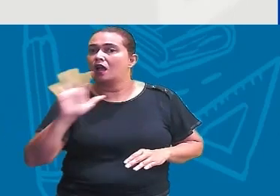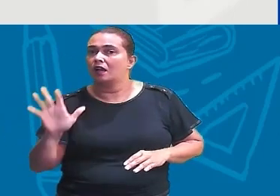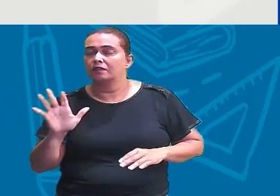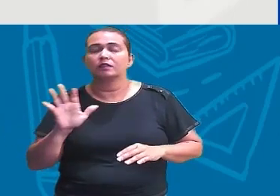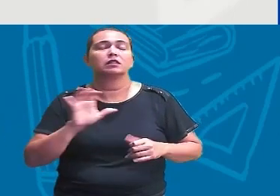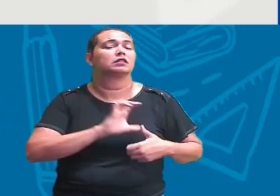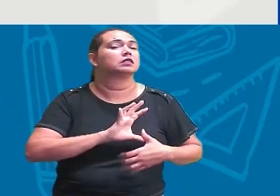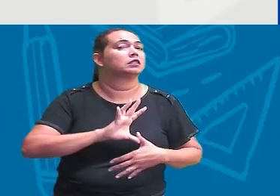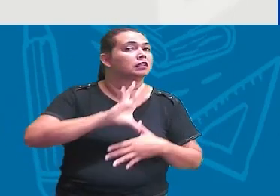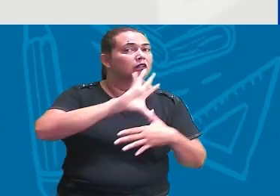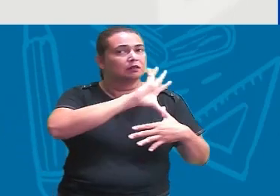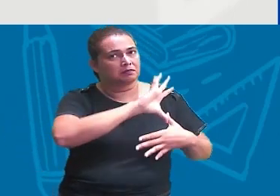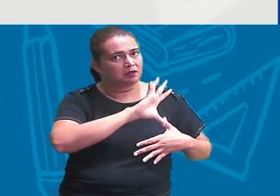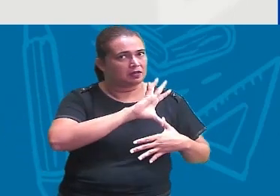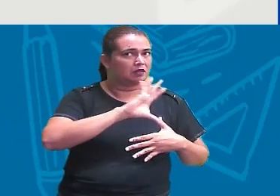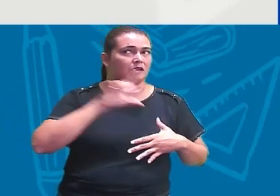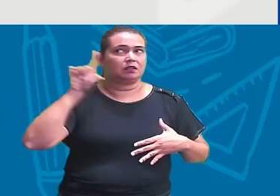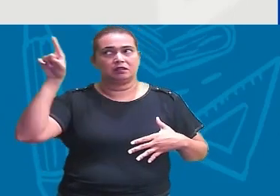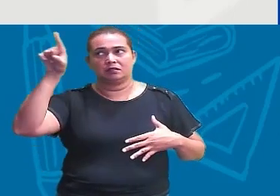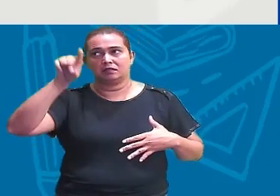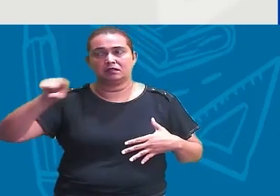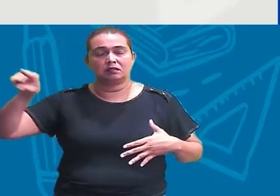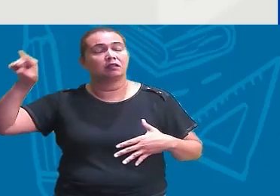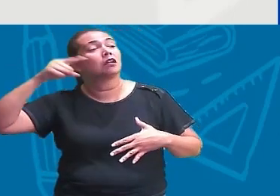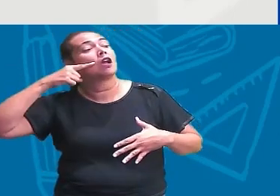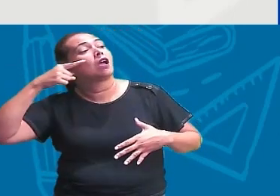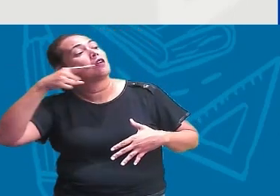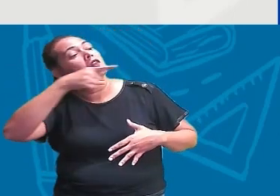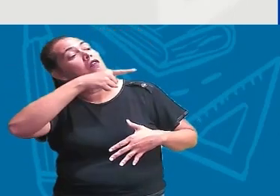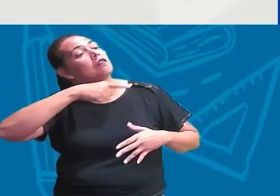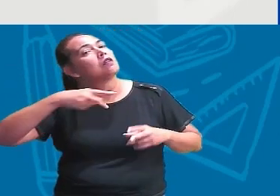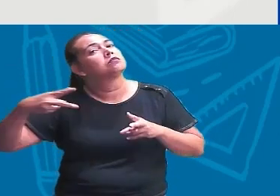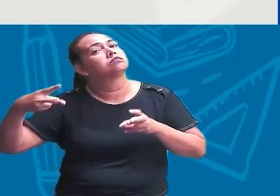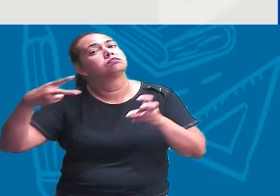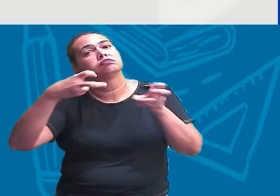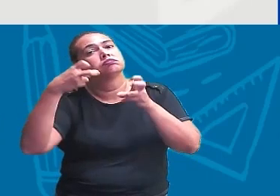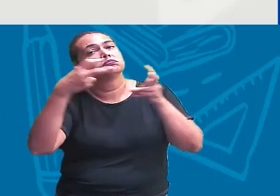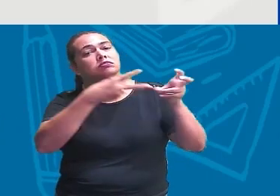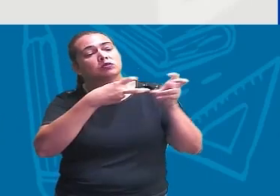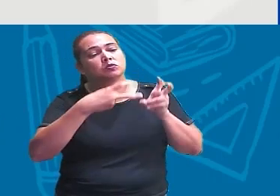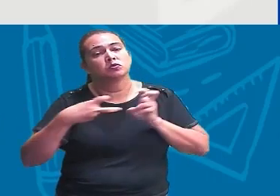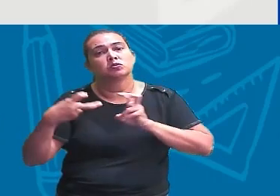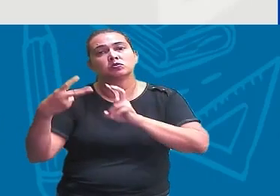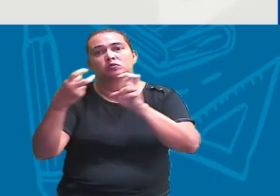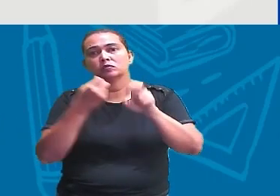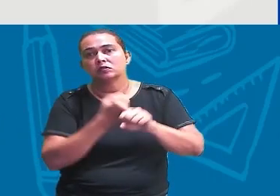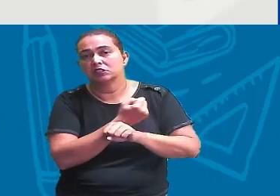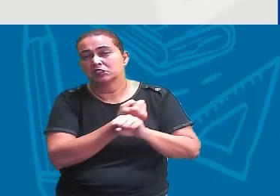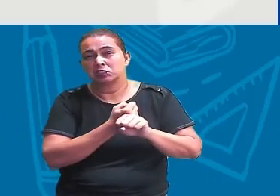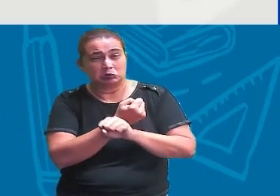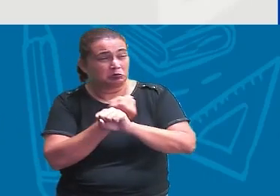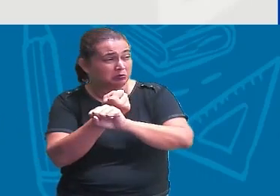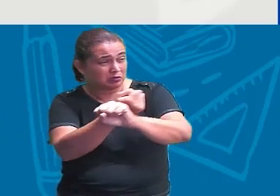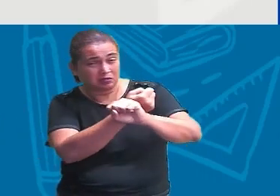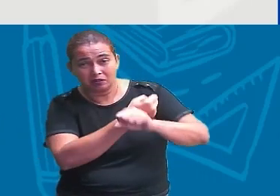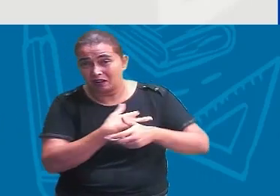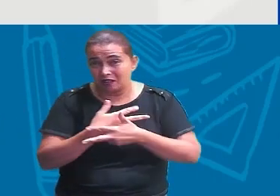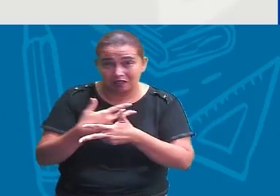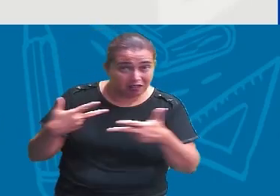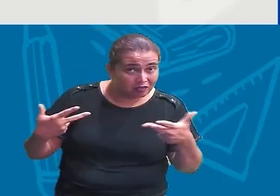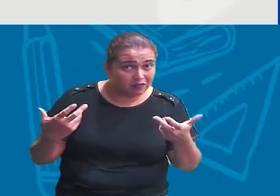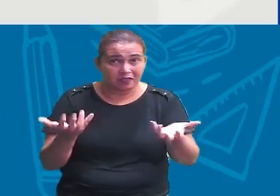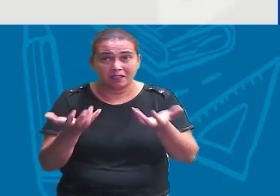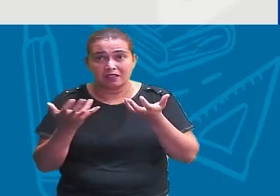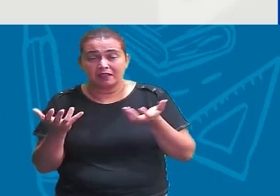dessas regiões para poder explorar. E a disputa entre esses impérios por essas colônias de exploração começa